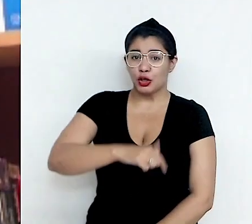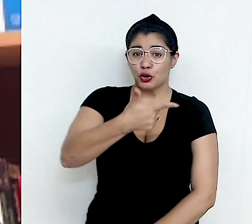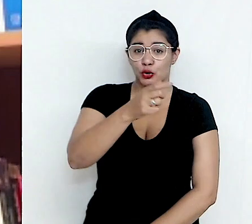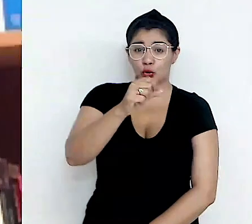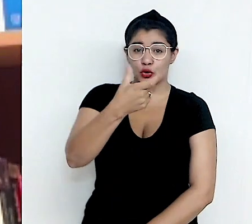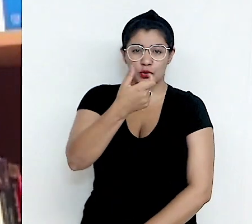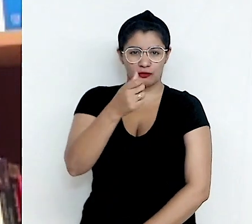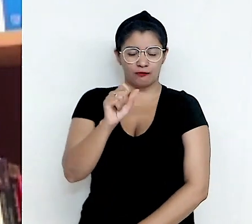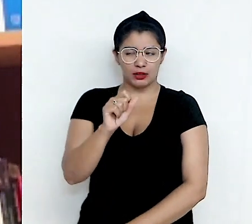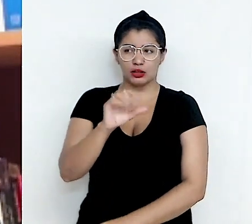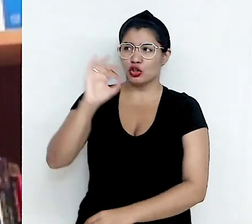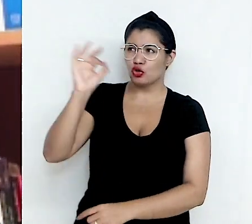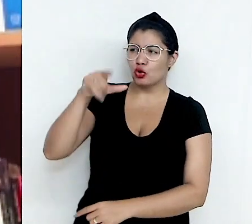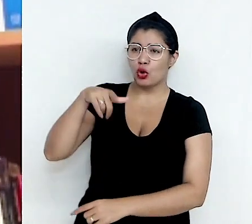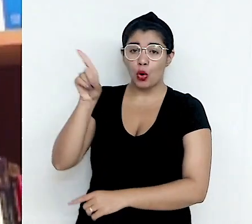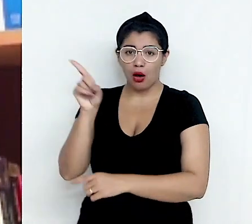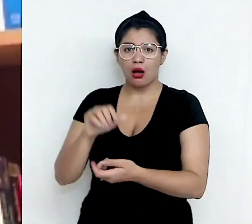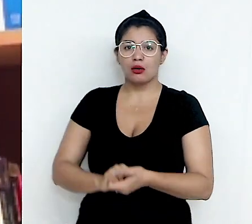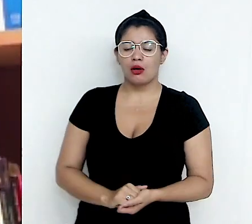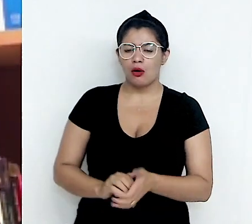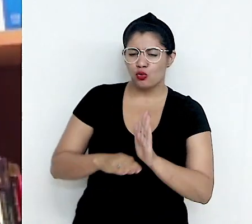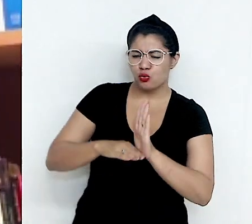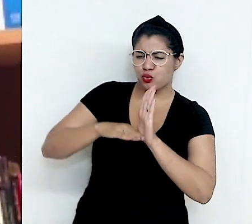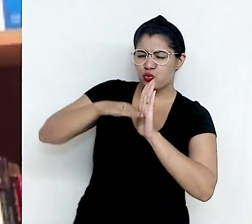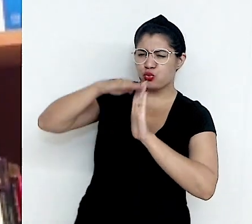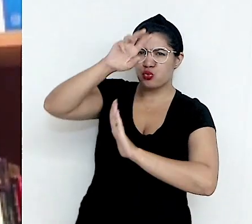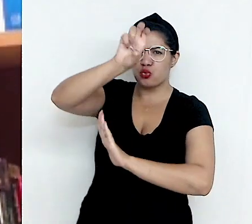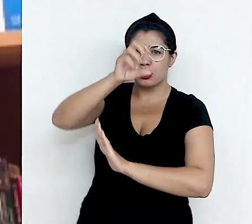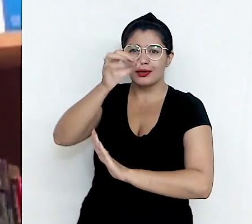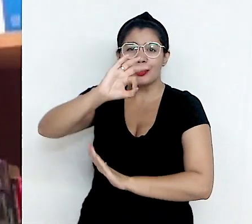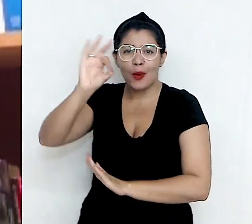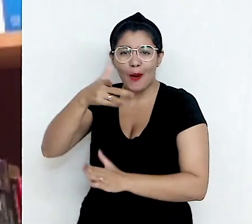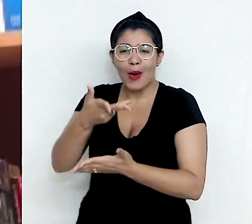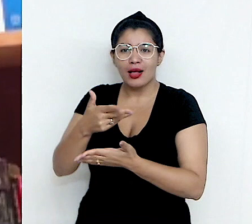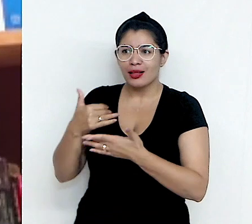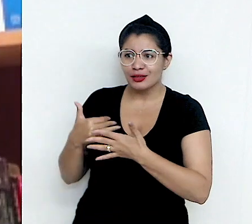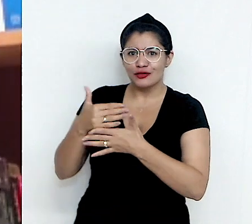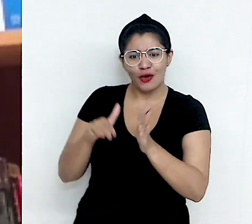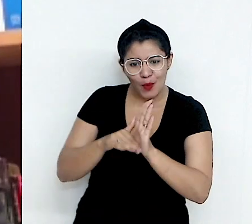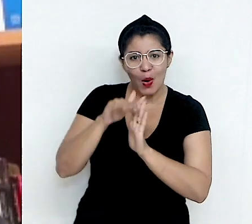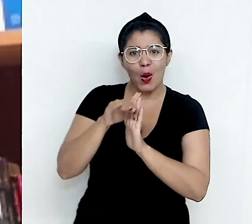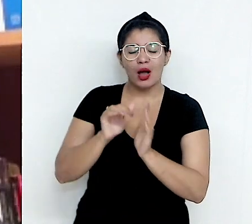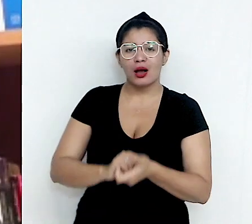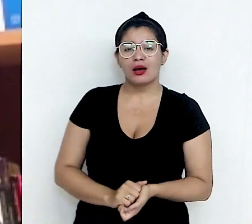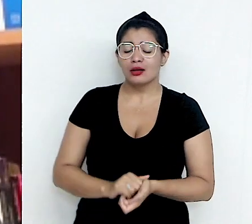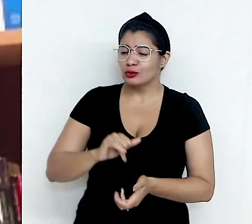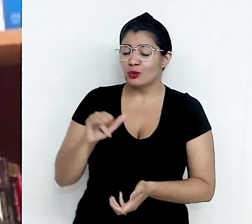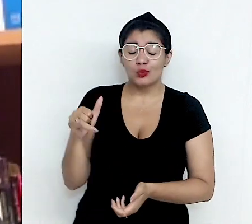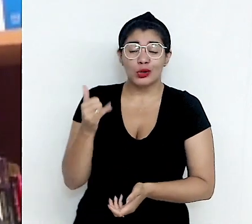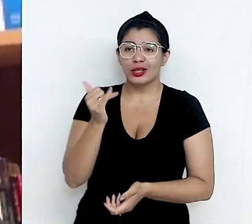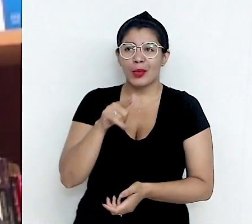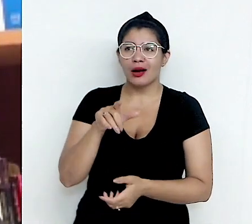investimentos desse Fundos no exterior aumentou para cinquenta por cento essa tendência vai ser acentuar Isso é uma